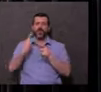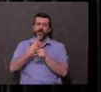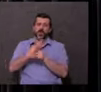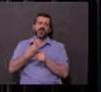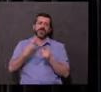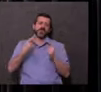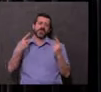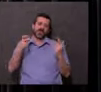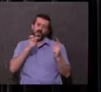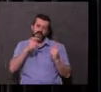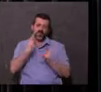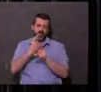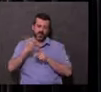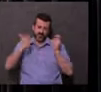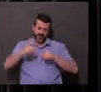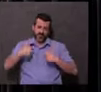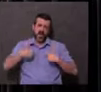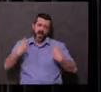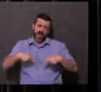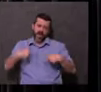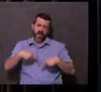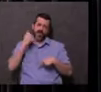súplica dolorosamente sentida.